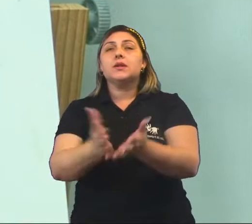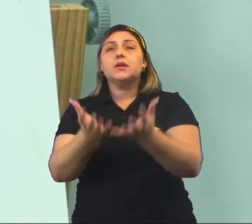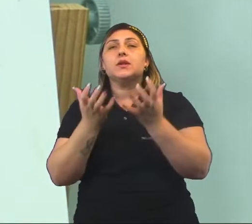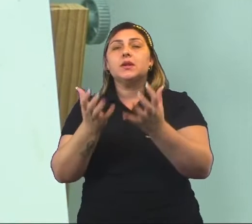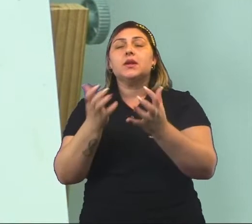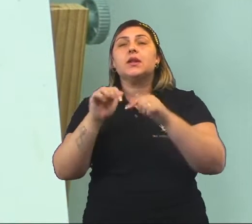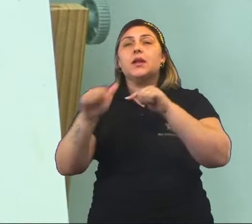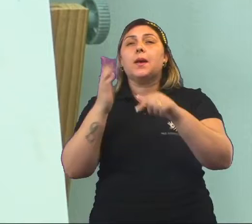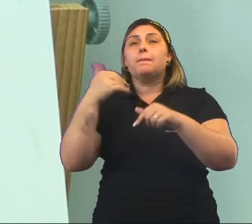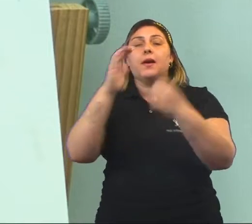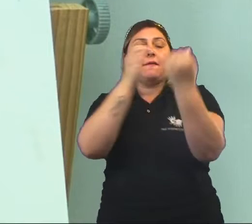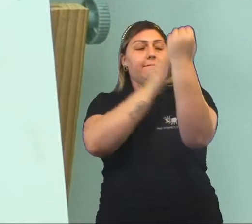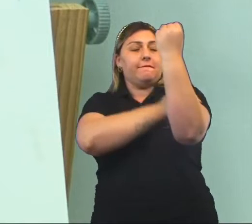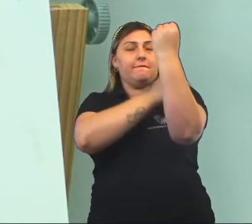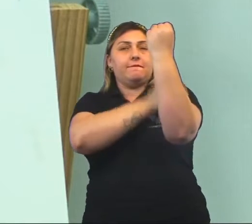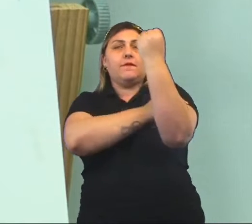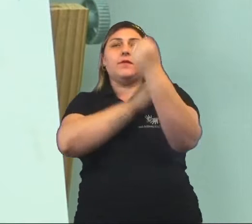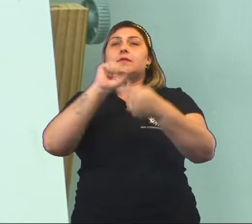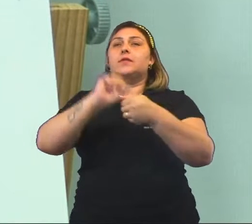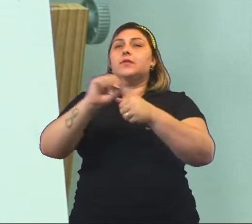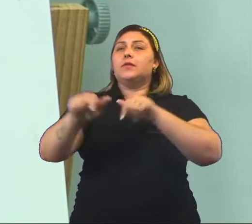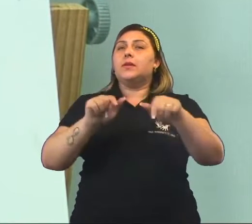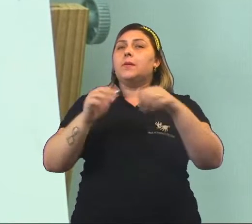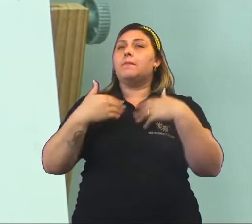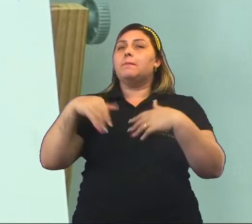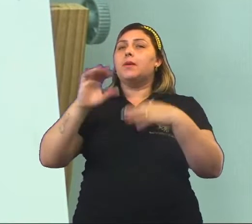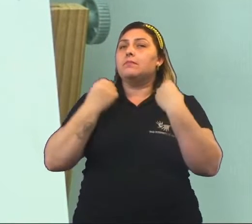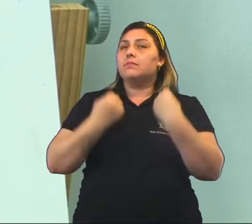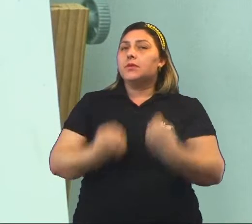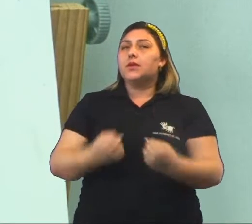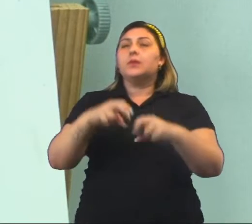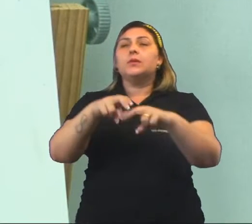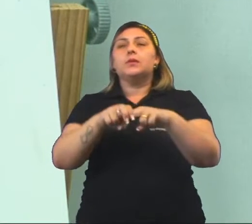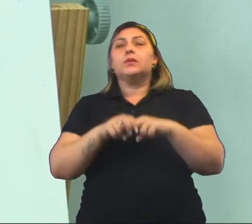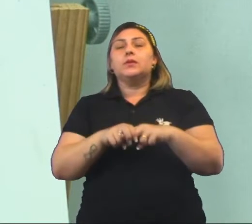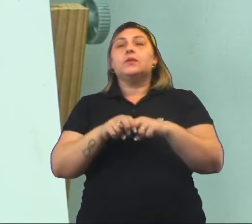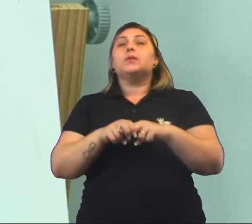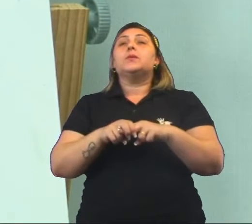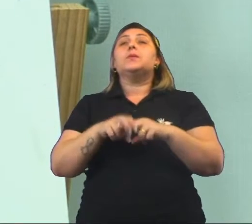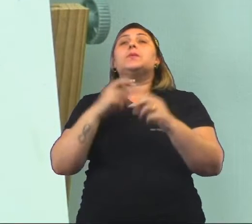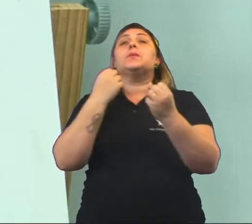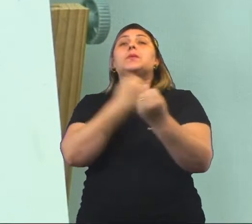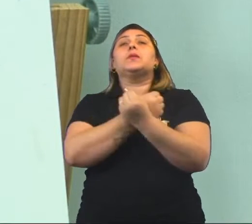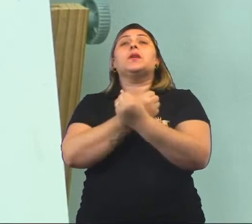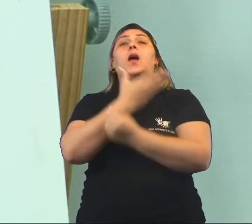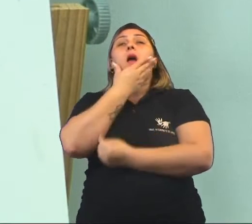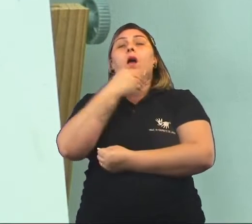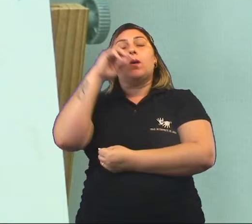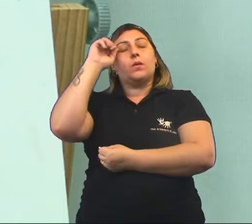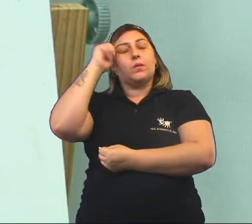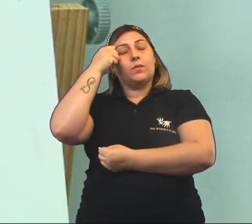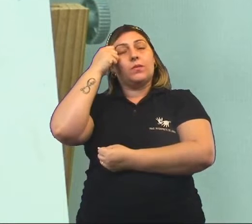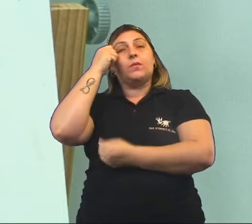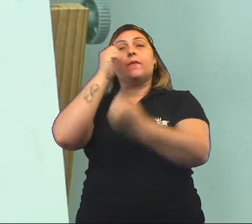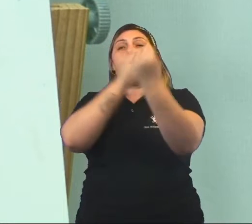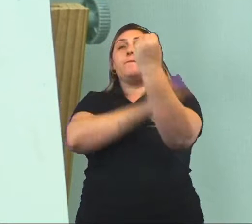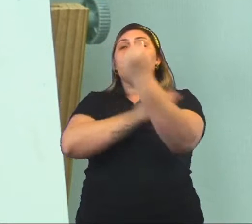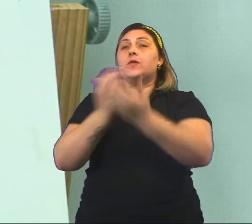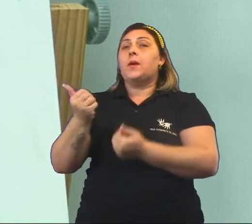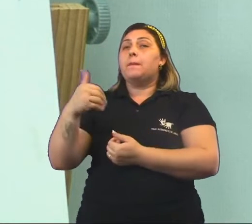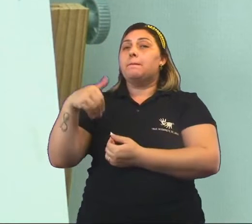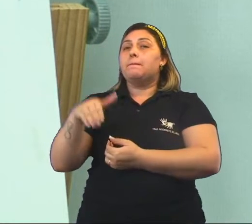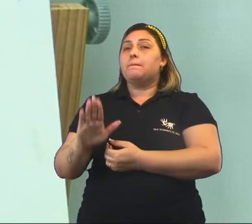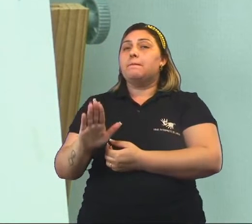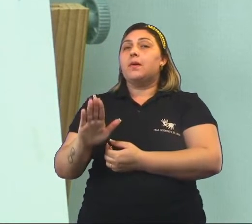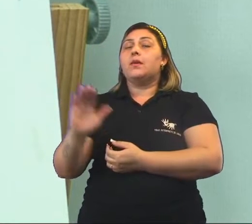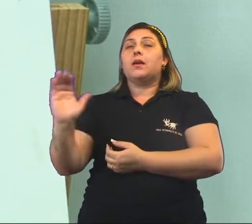queriam um trabalhador mais forte para fazer trabalhos mais pesados. Por isso que o escravo negro, homem, forte e jovem, eram mais